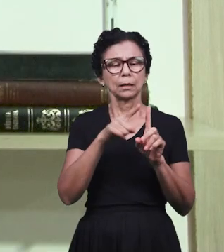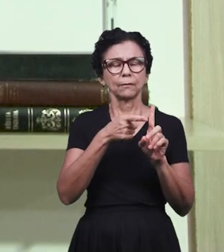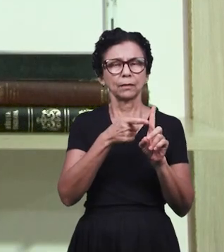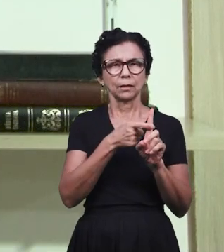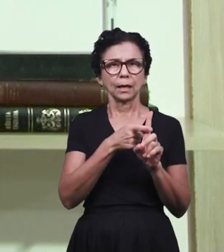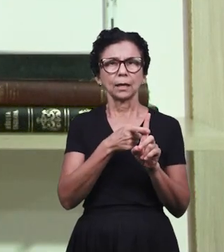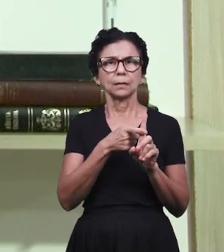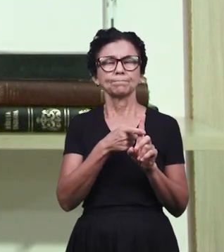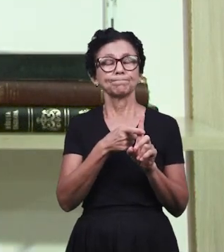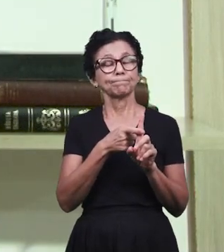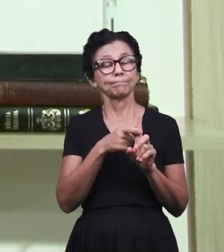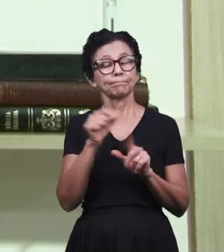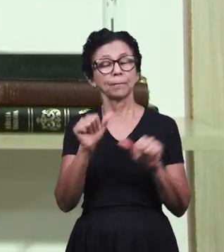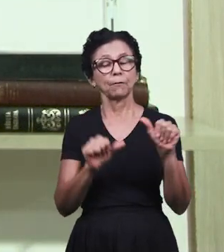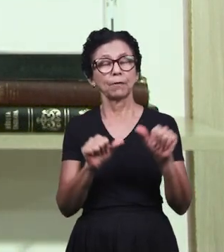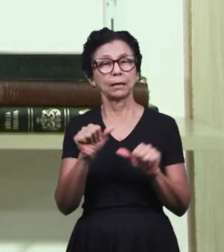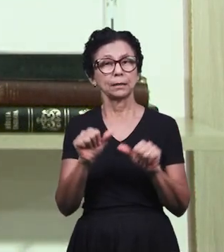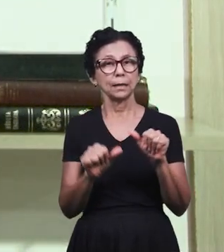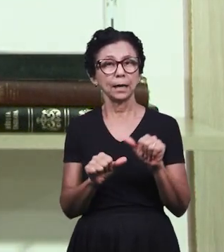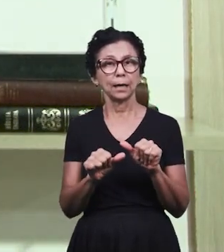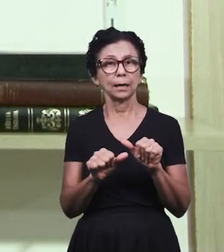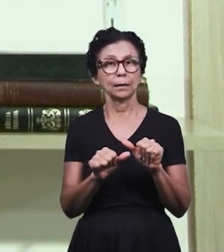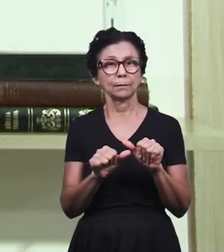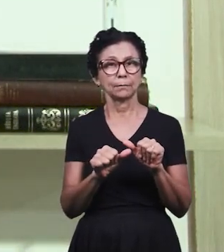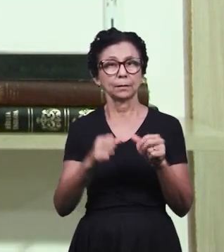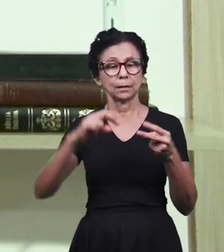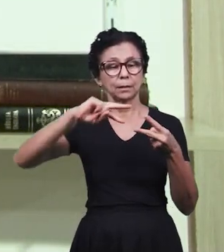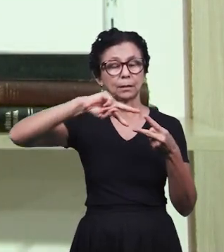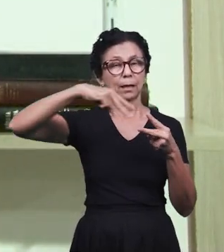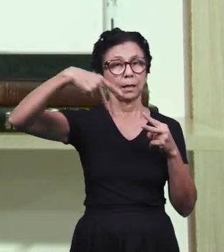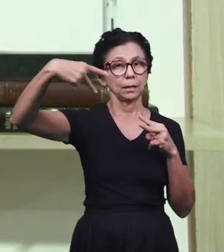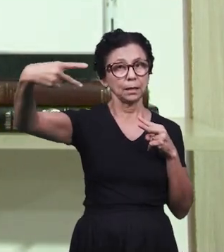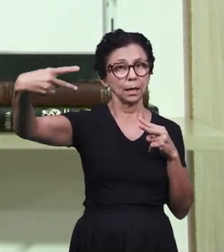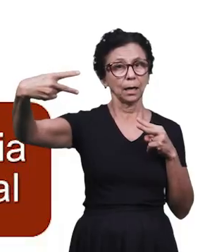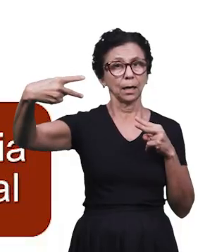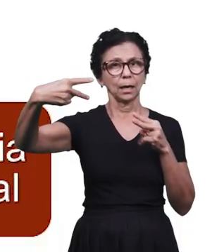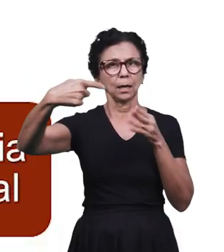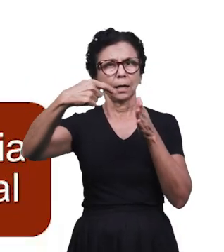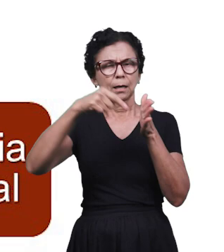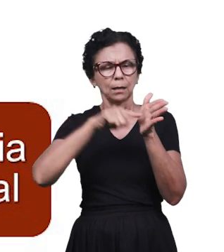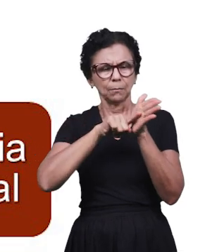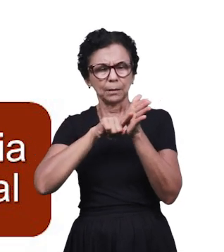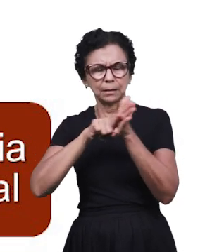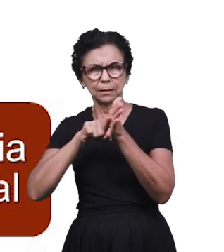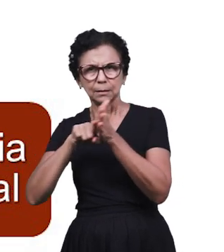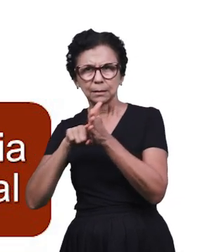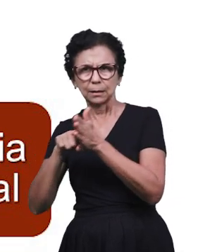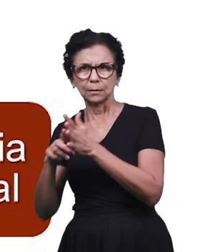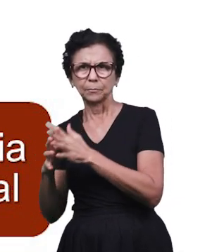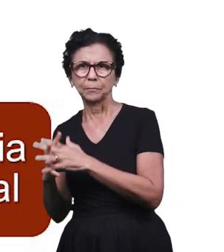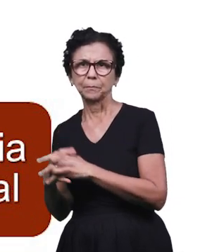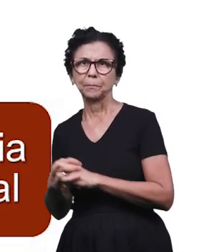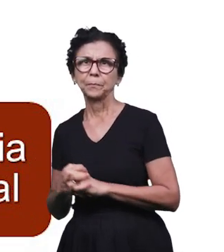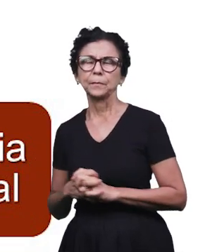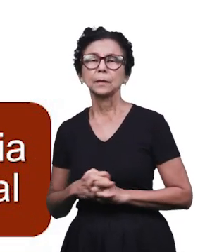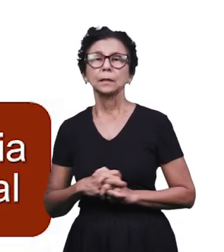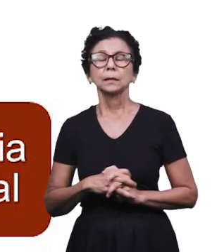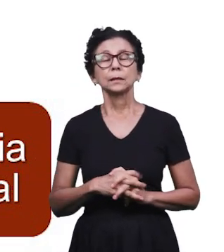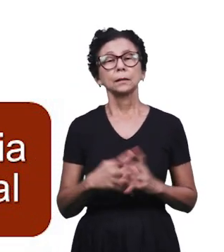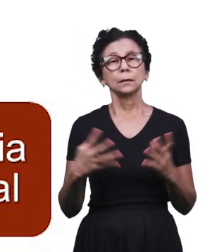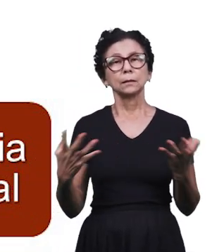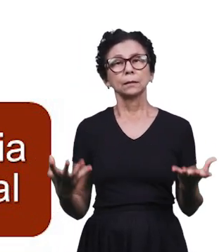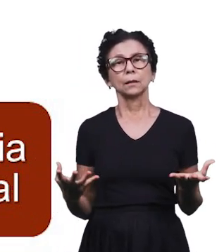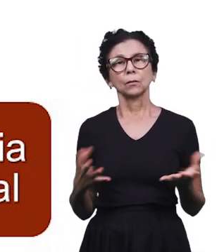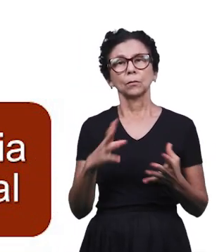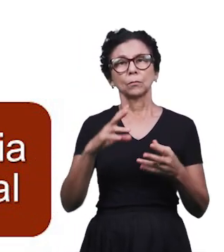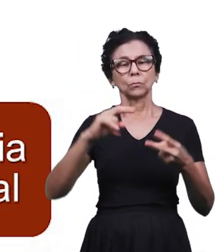Down está ancorada em 3 pilares: as características fenotípicas, que são as nossas características externas.